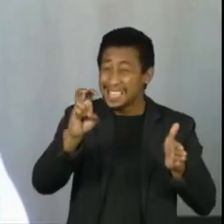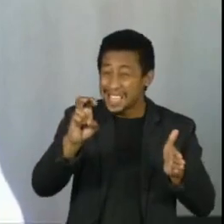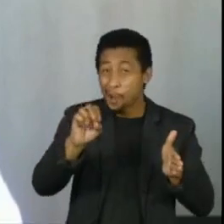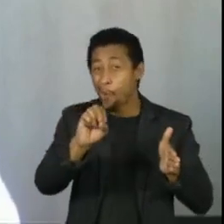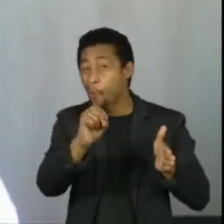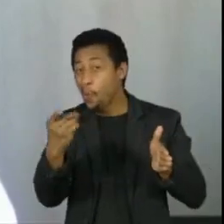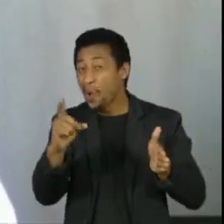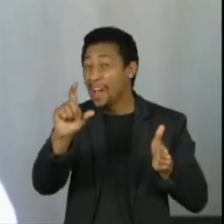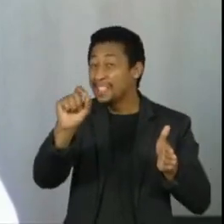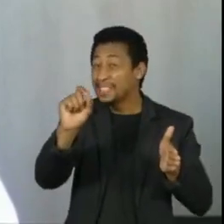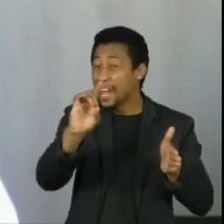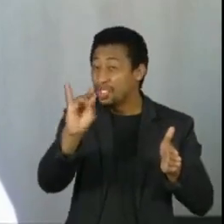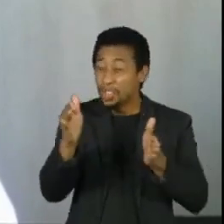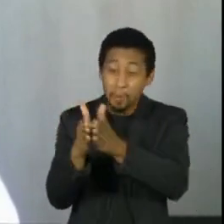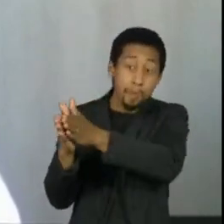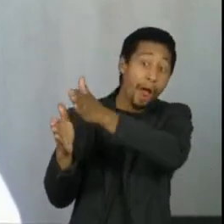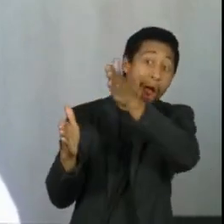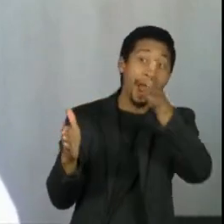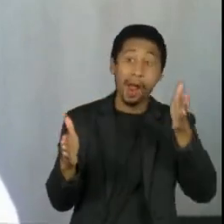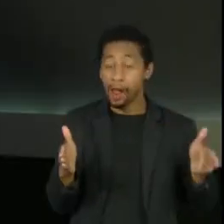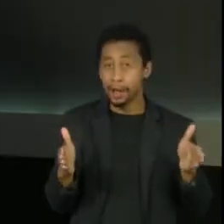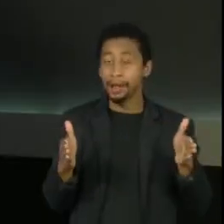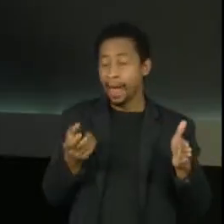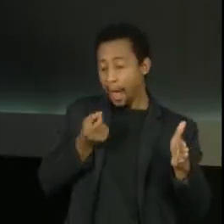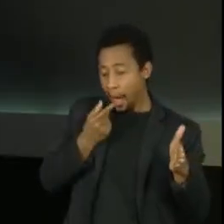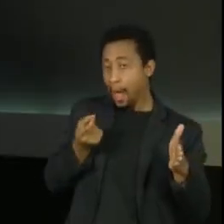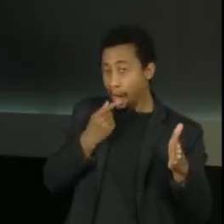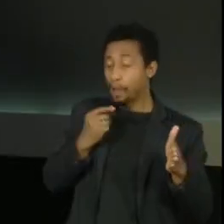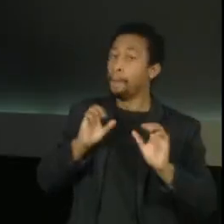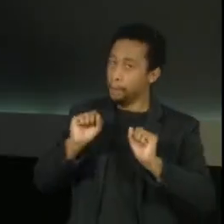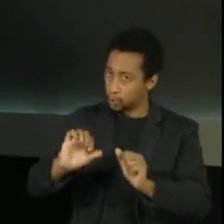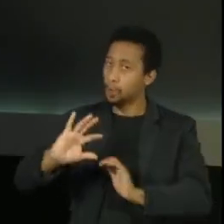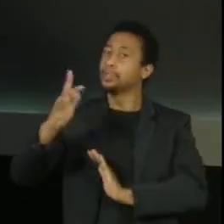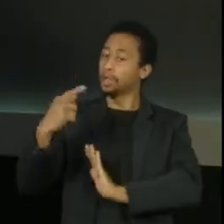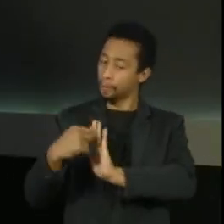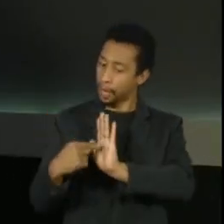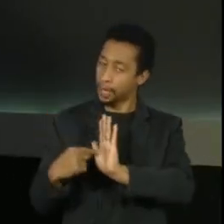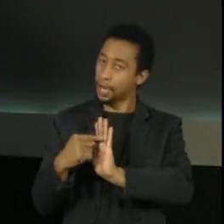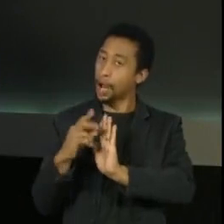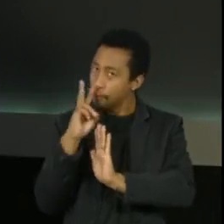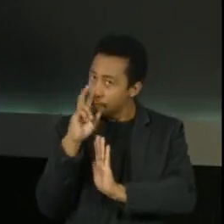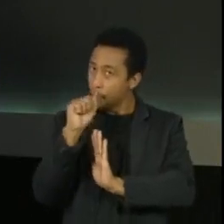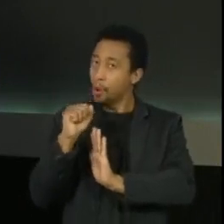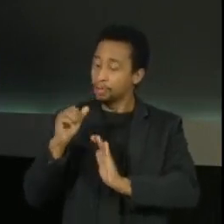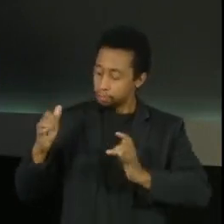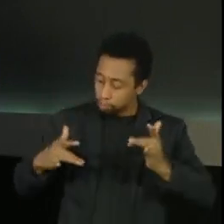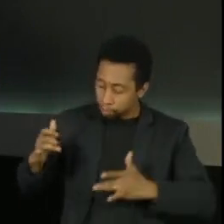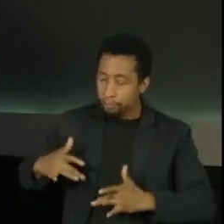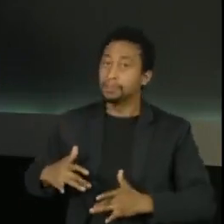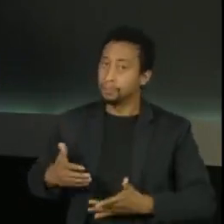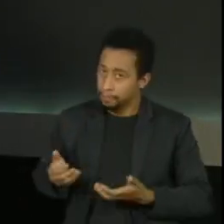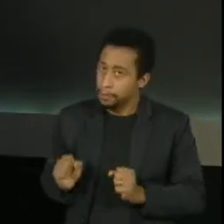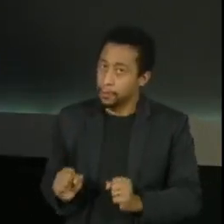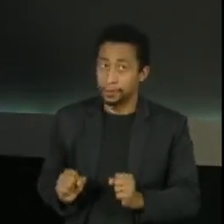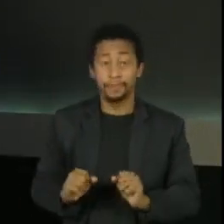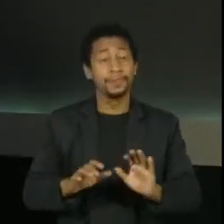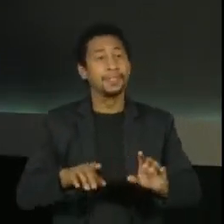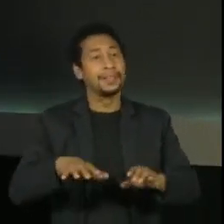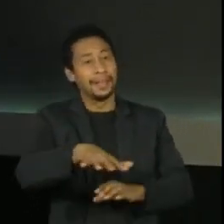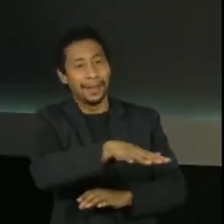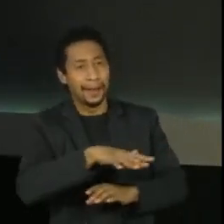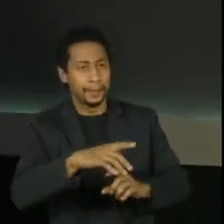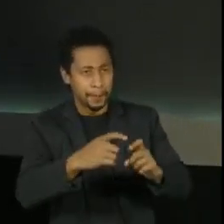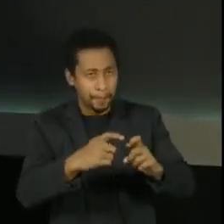de desenvolvimento de uma cepa resistente. No caso da Covid-19, também houve muita prescrição